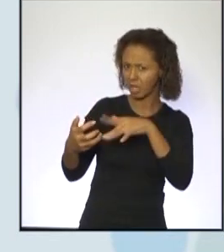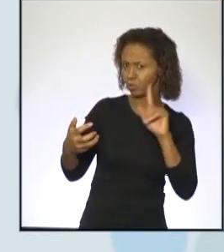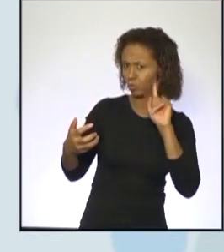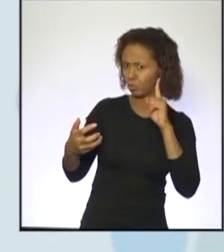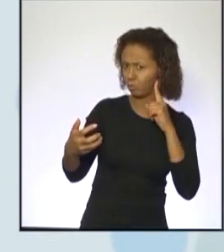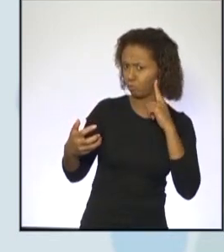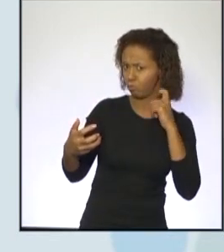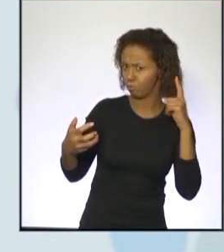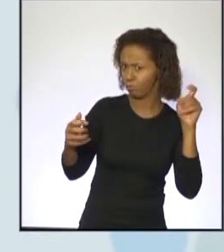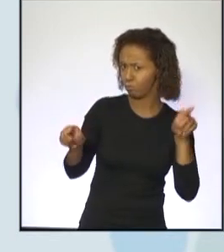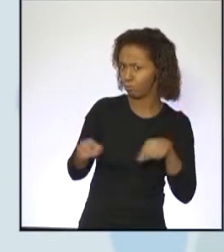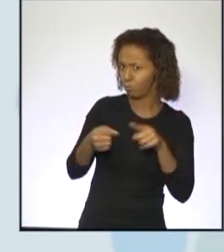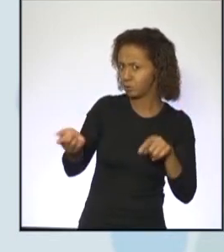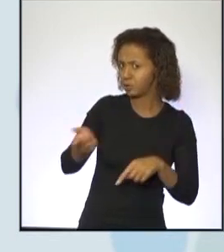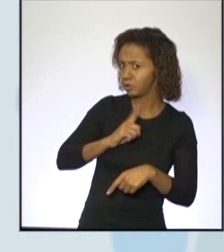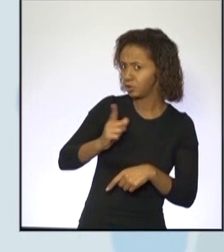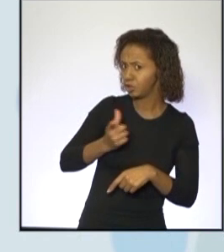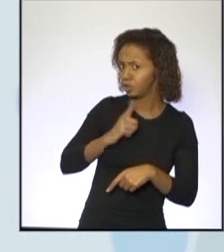som?